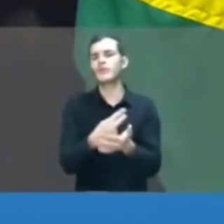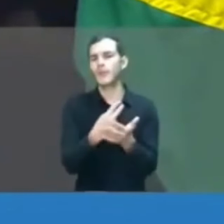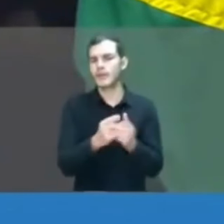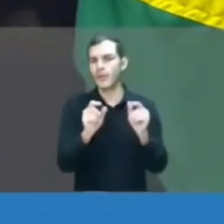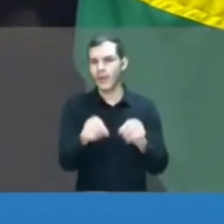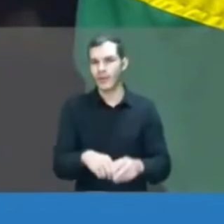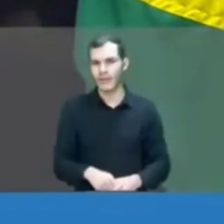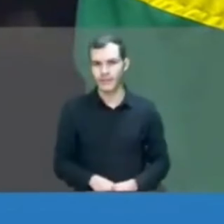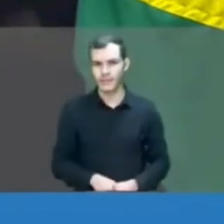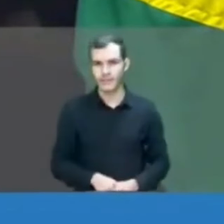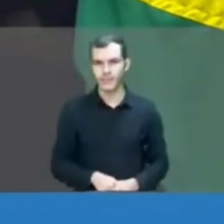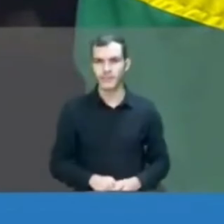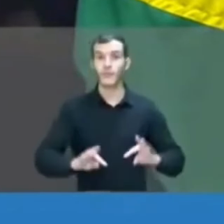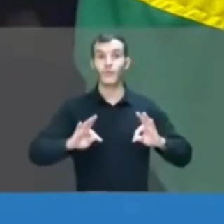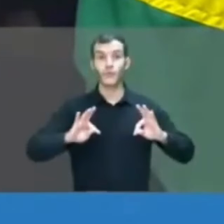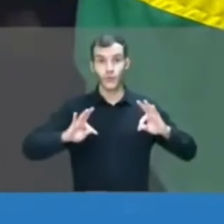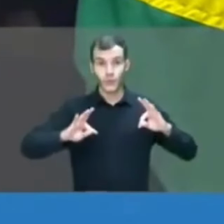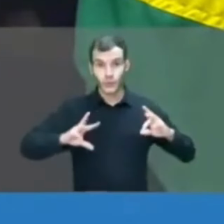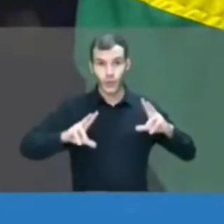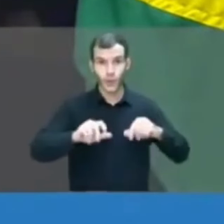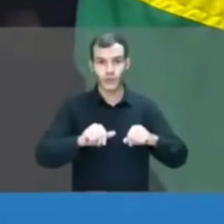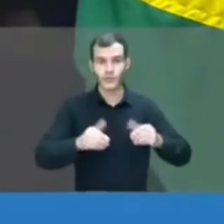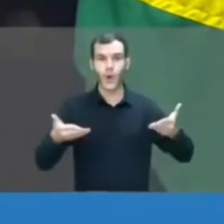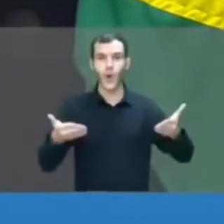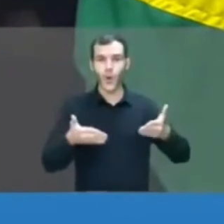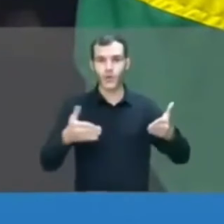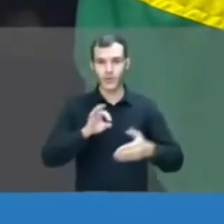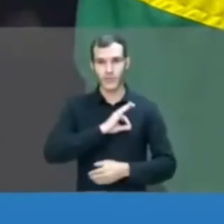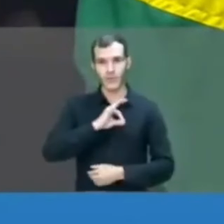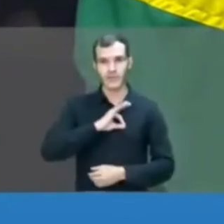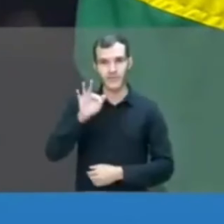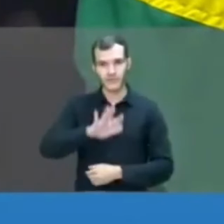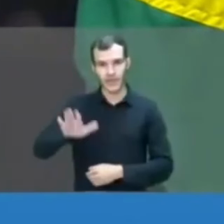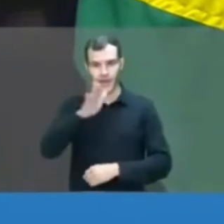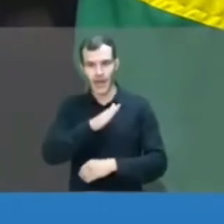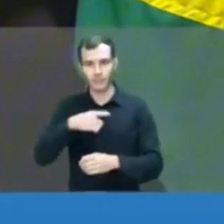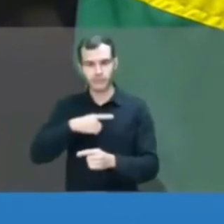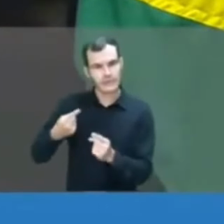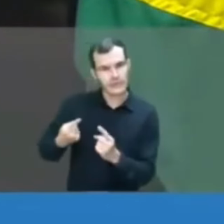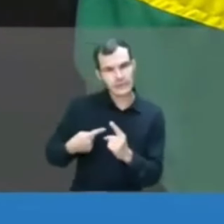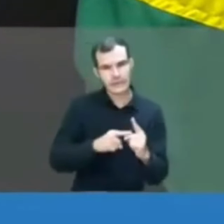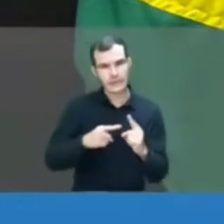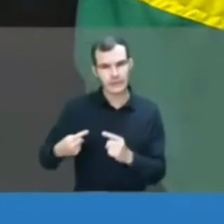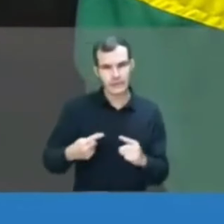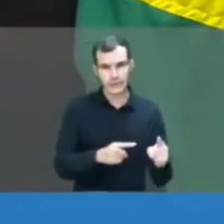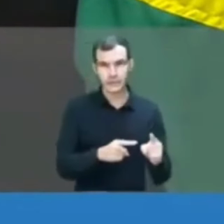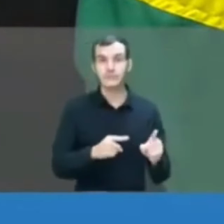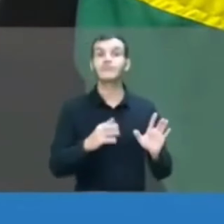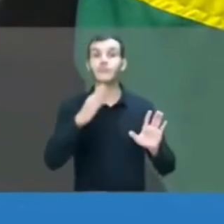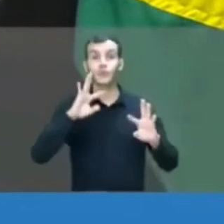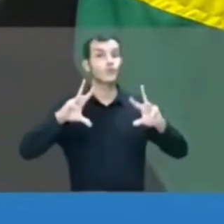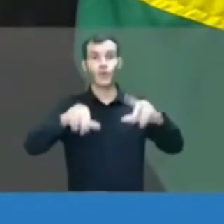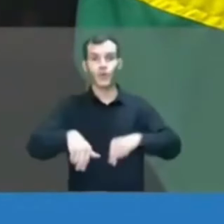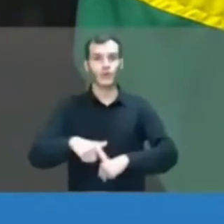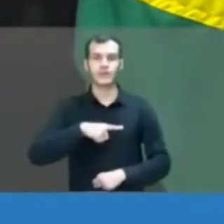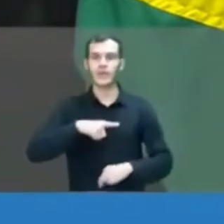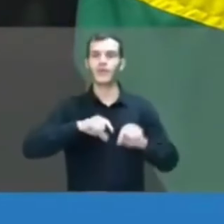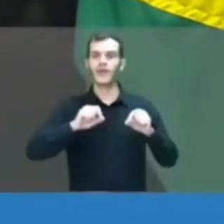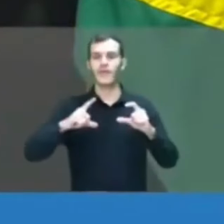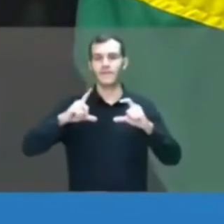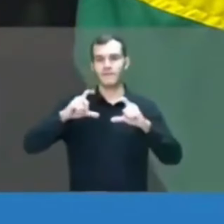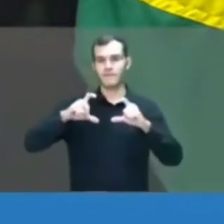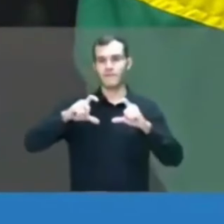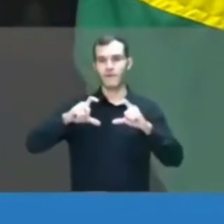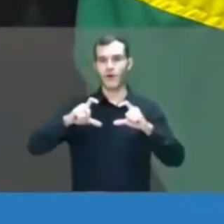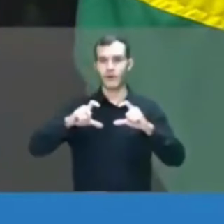Todos esses que estão perseguidos hoje pela Polícia Federal, todos eles divulgaram a foto de mais